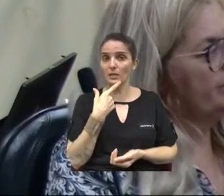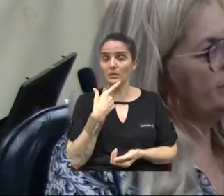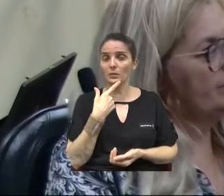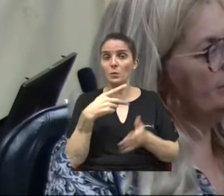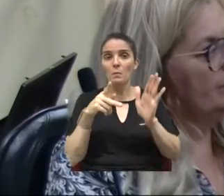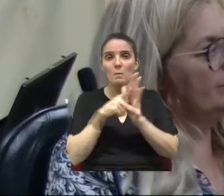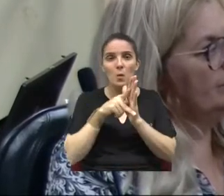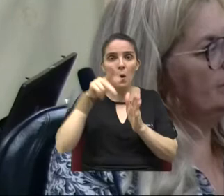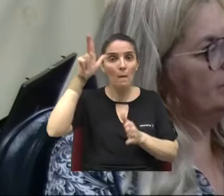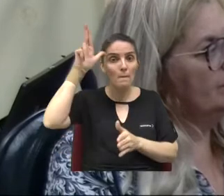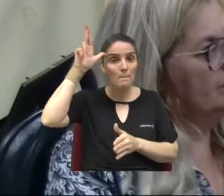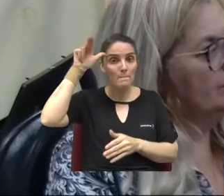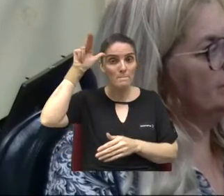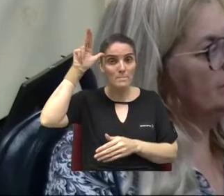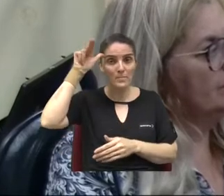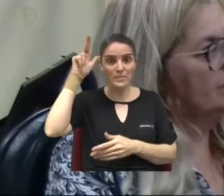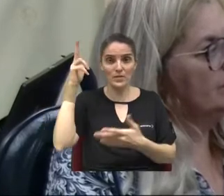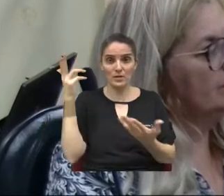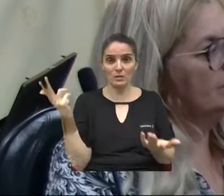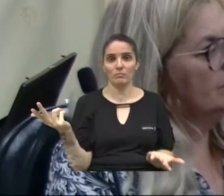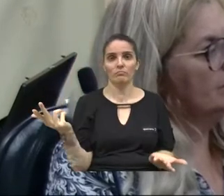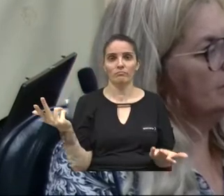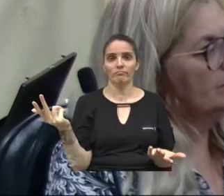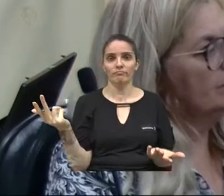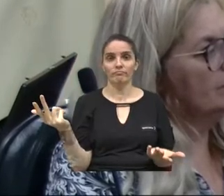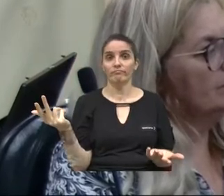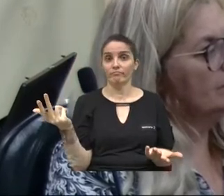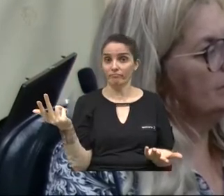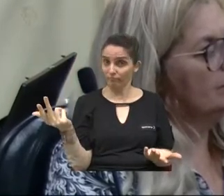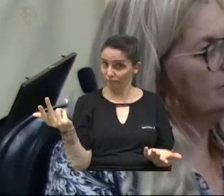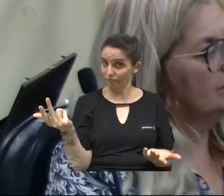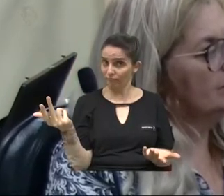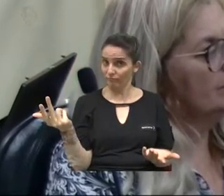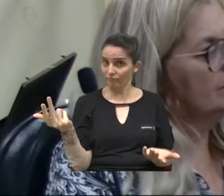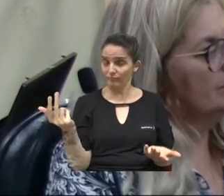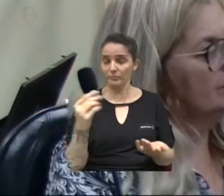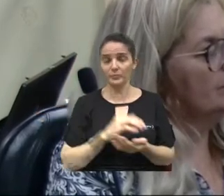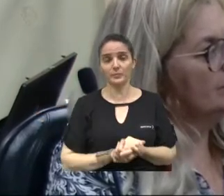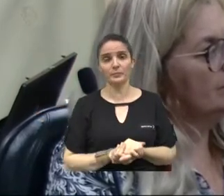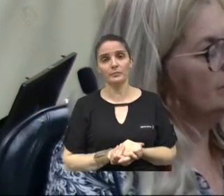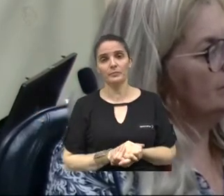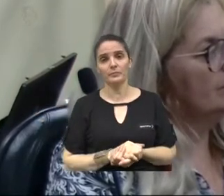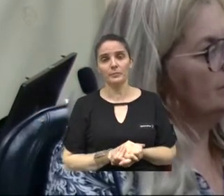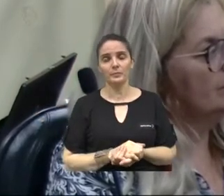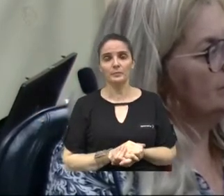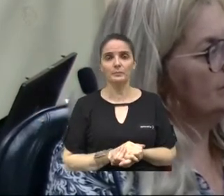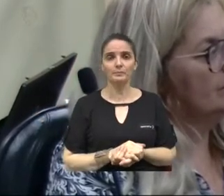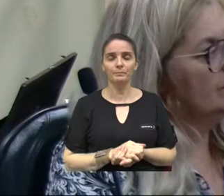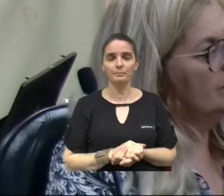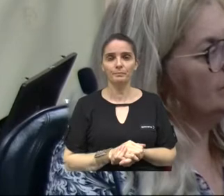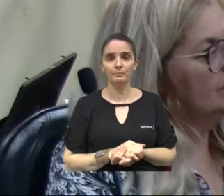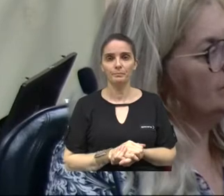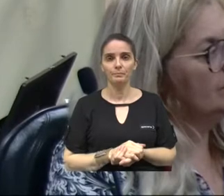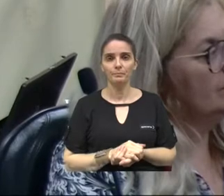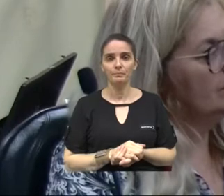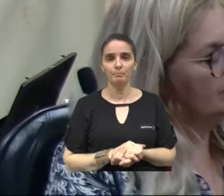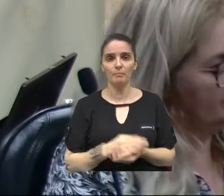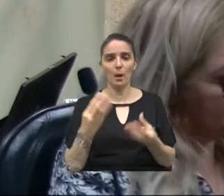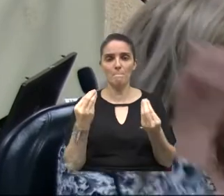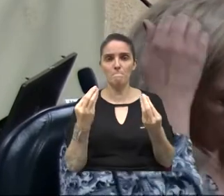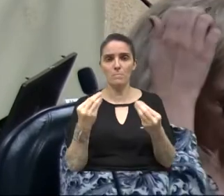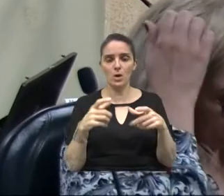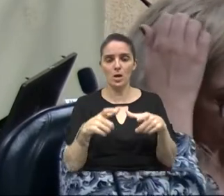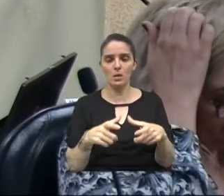suplementação para cavalo? E pasmem, de fato se utilizam. Muitas